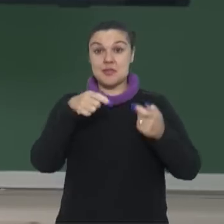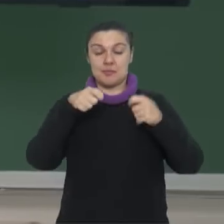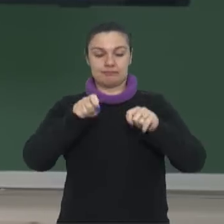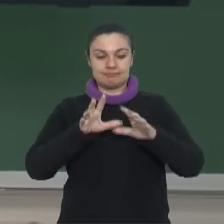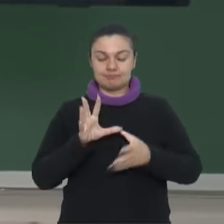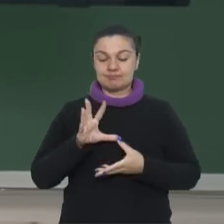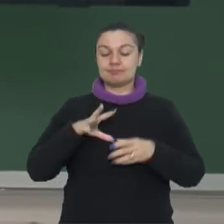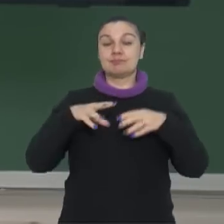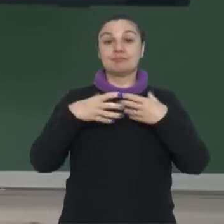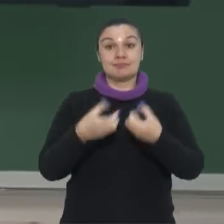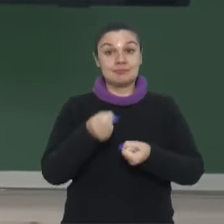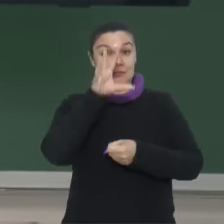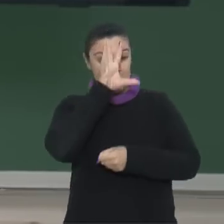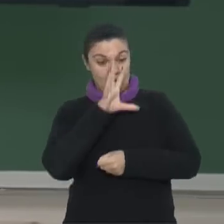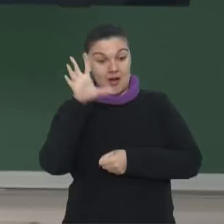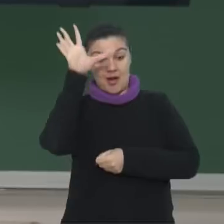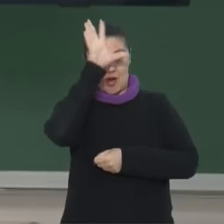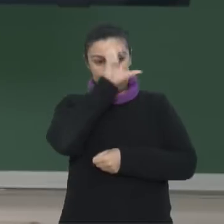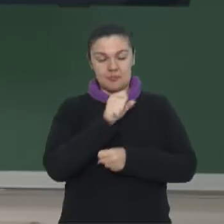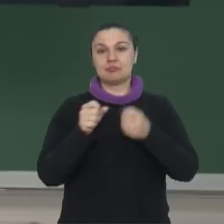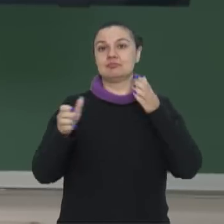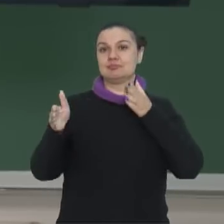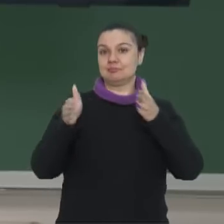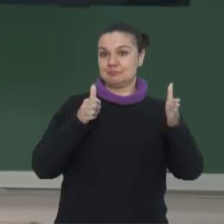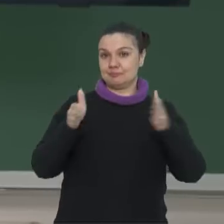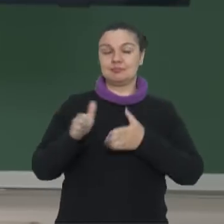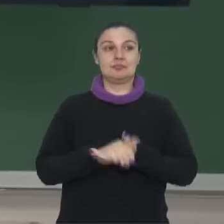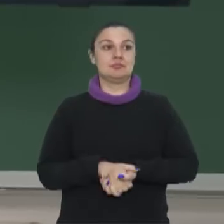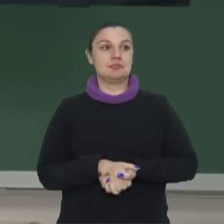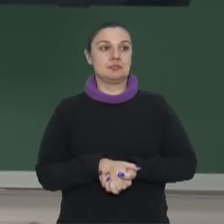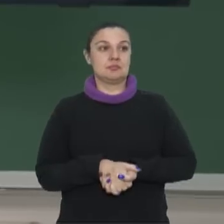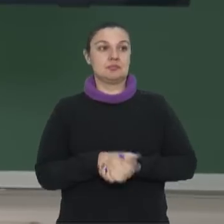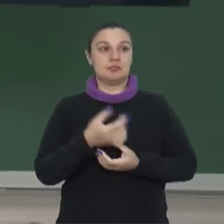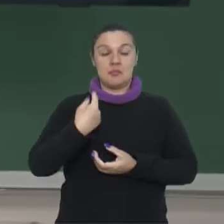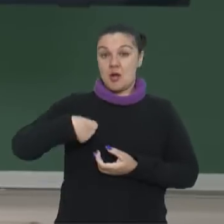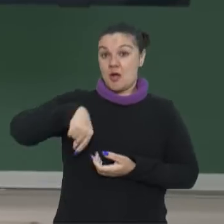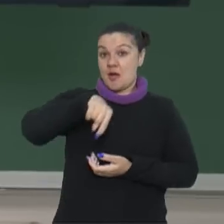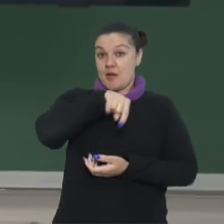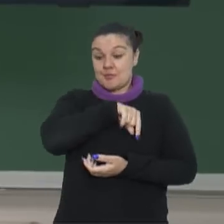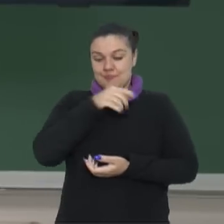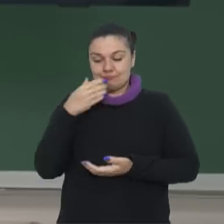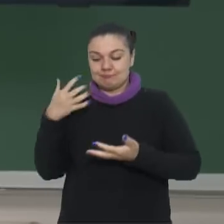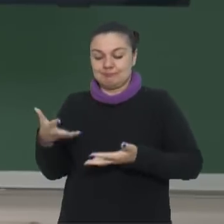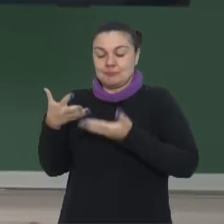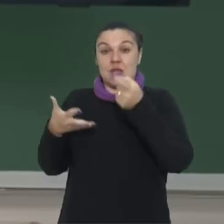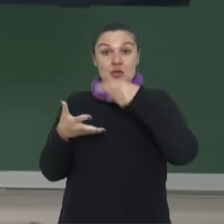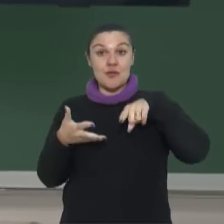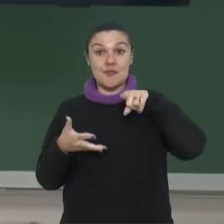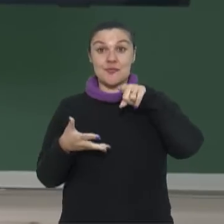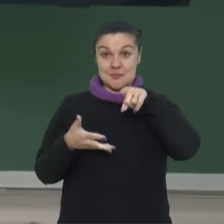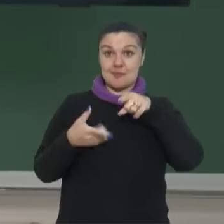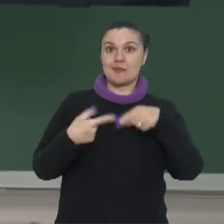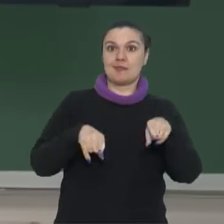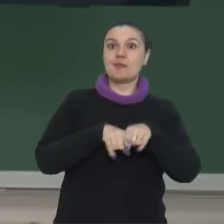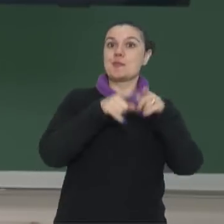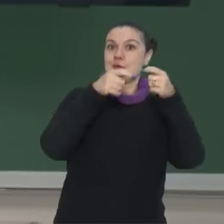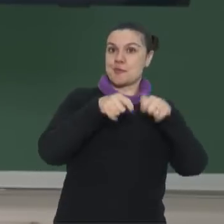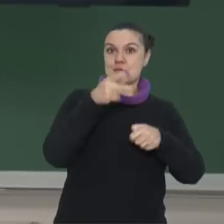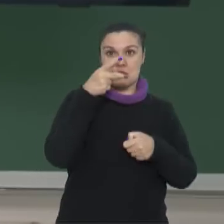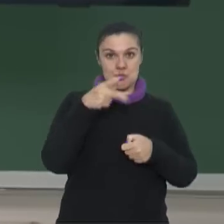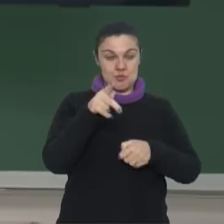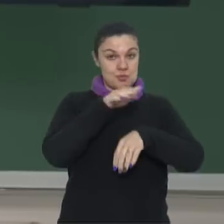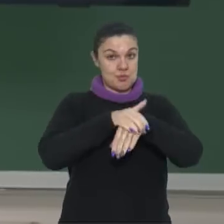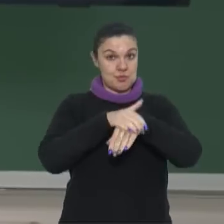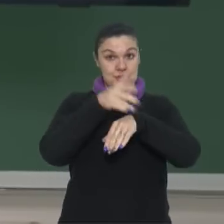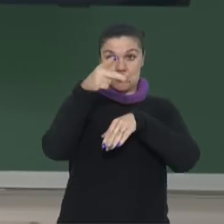de conhecimento, não ficar sem conhecimento nesse momento, né? Então, nós fazemos a nossa parte e você precisa fazer a sua. E